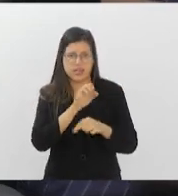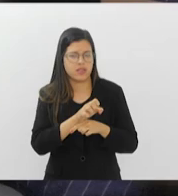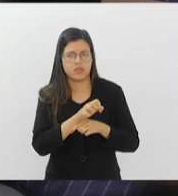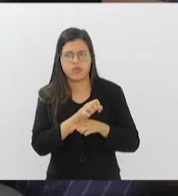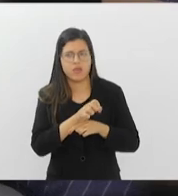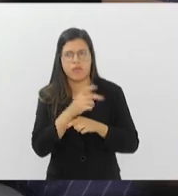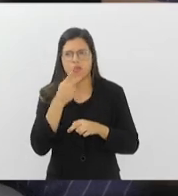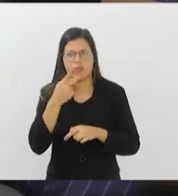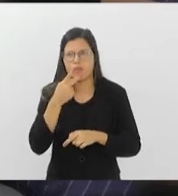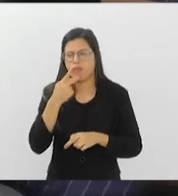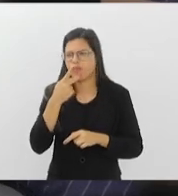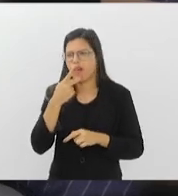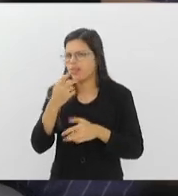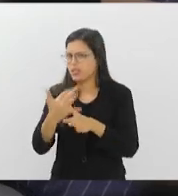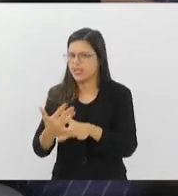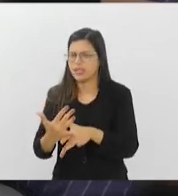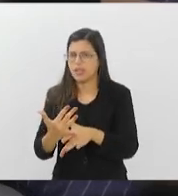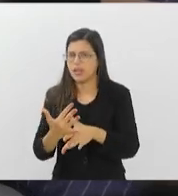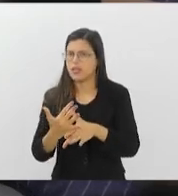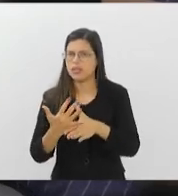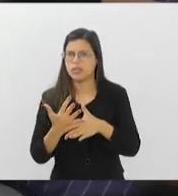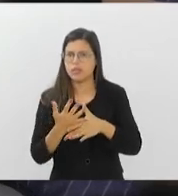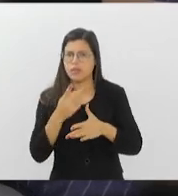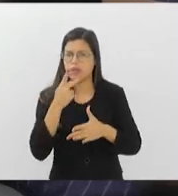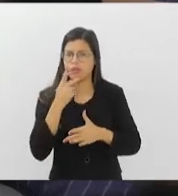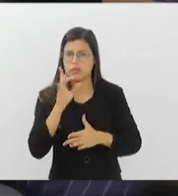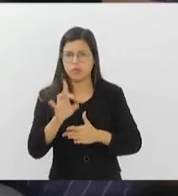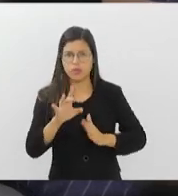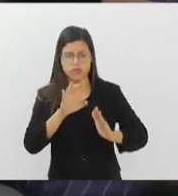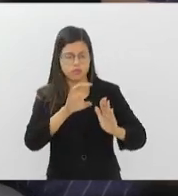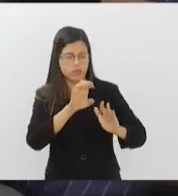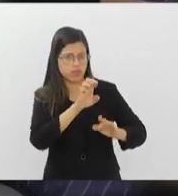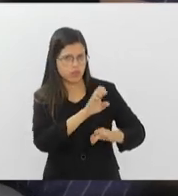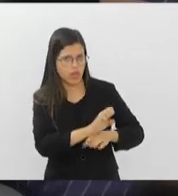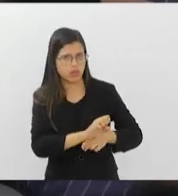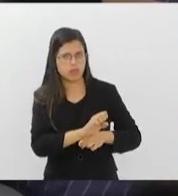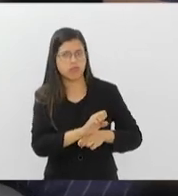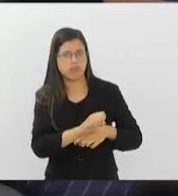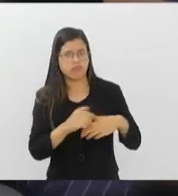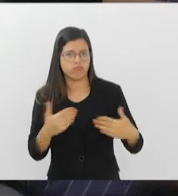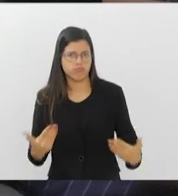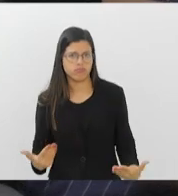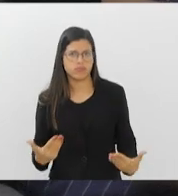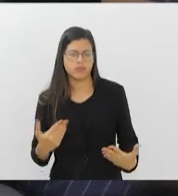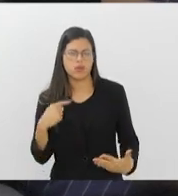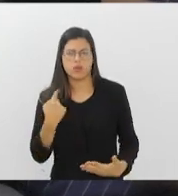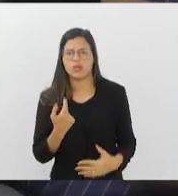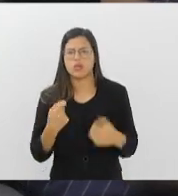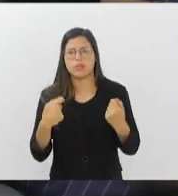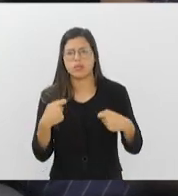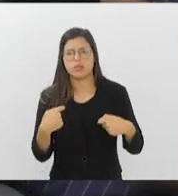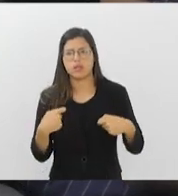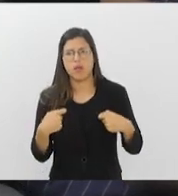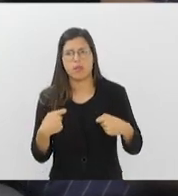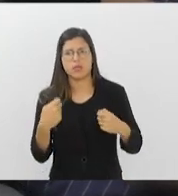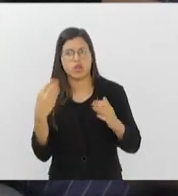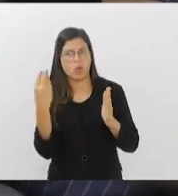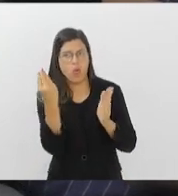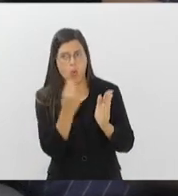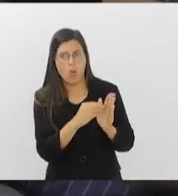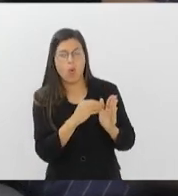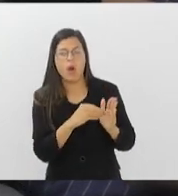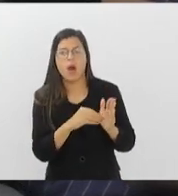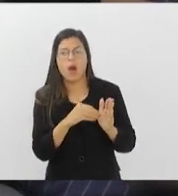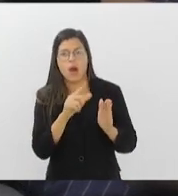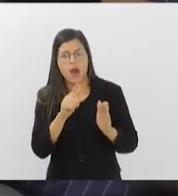o municipal aqui, mas menciona o estadual, no âmbito estadual. Então, a gente está colocando aqui que realmente na rede pública do